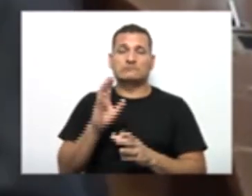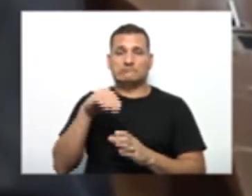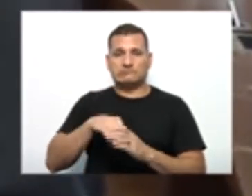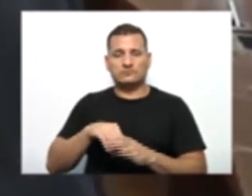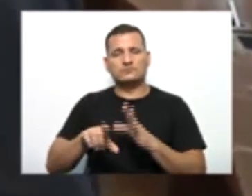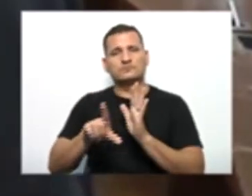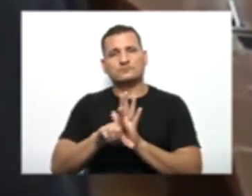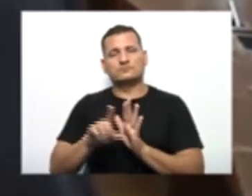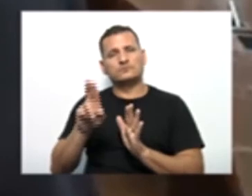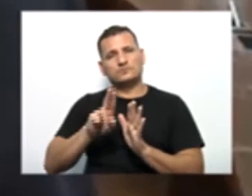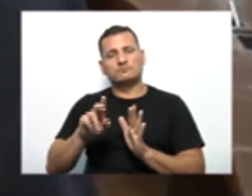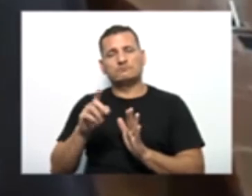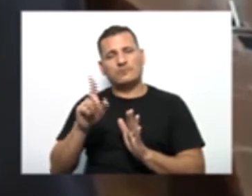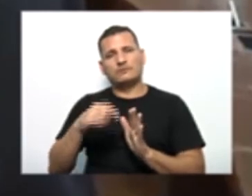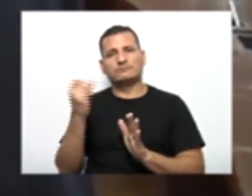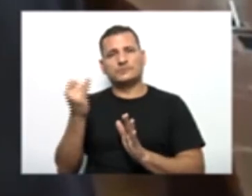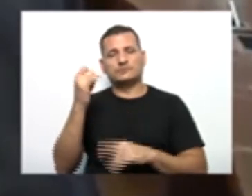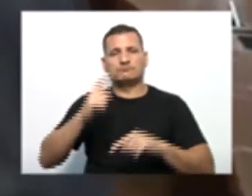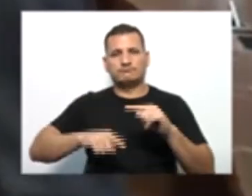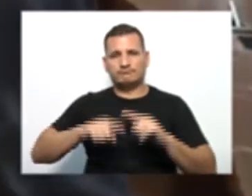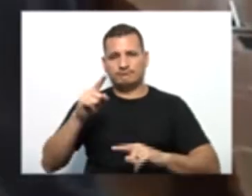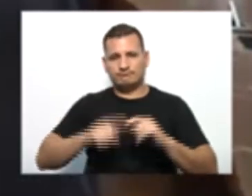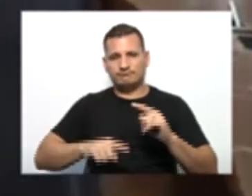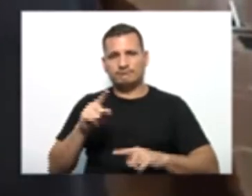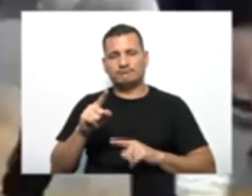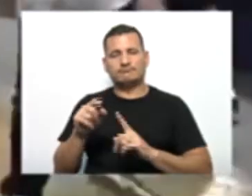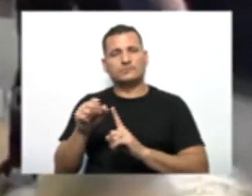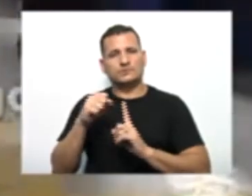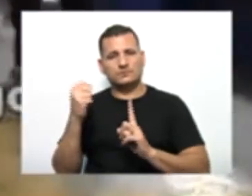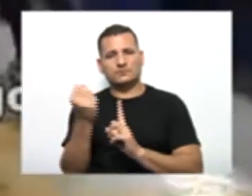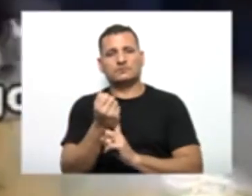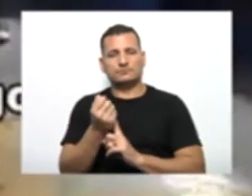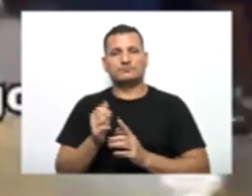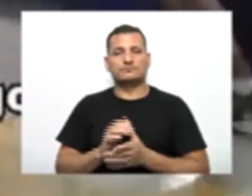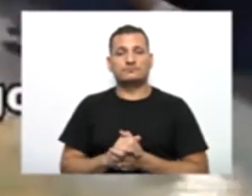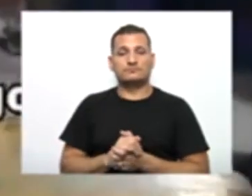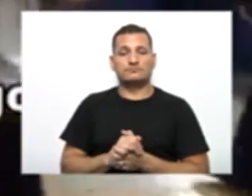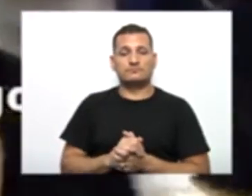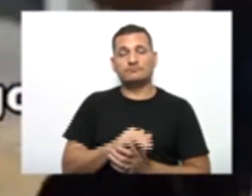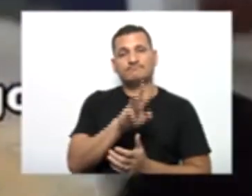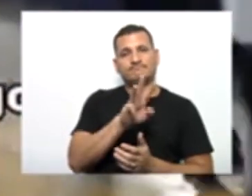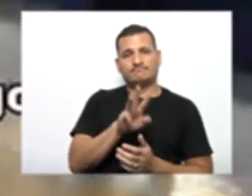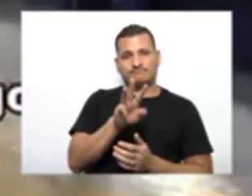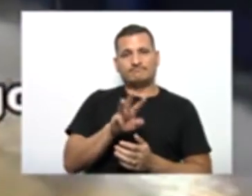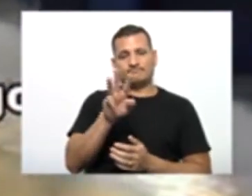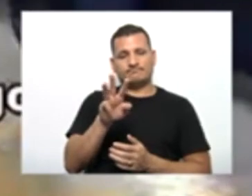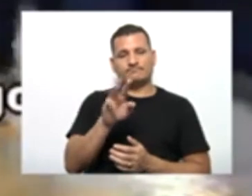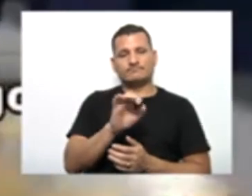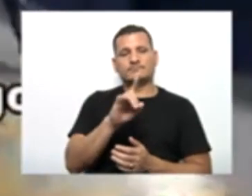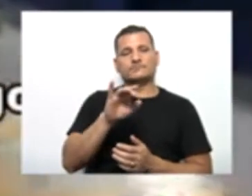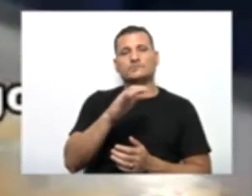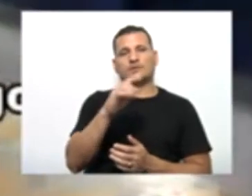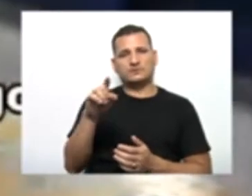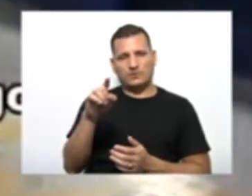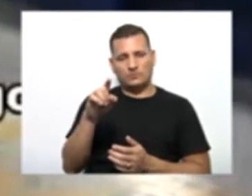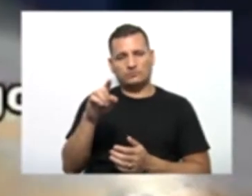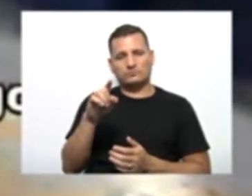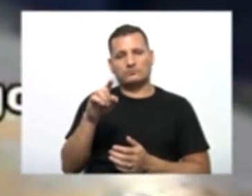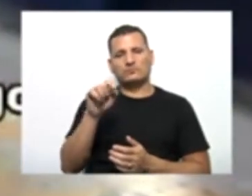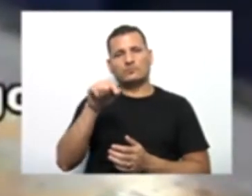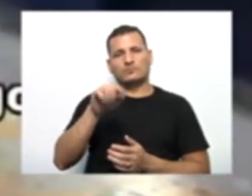cultura africana, ela não é aplicada na maioria das escolas do país. Desde o início dos anos 2000, um conjunto de leis